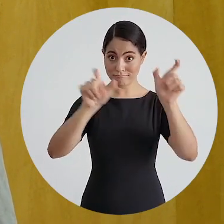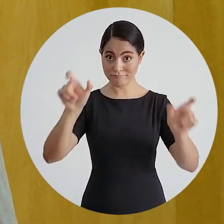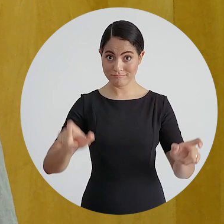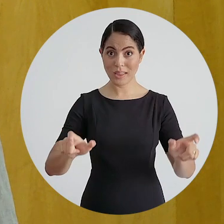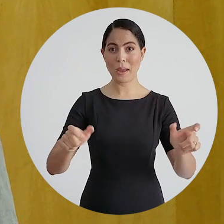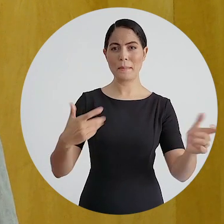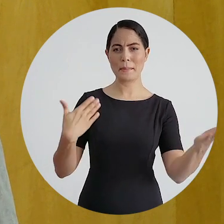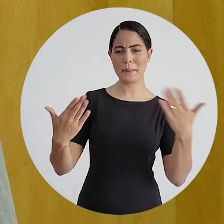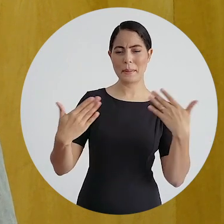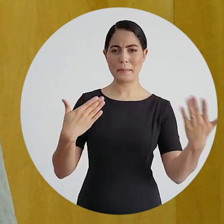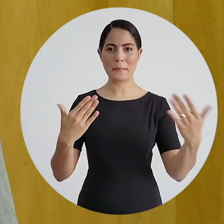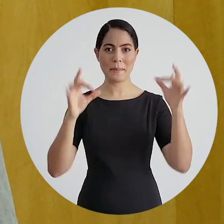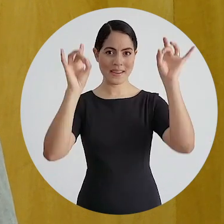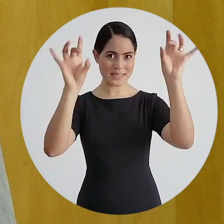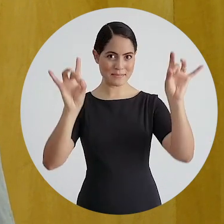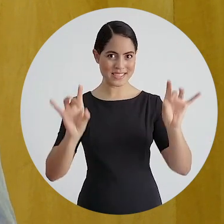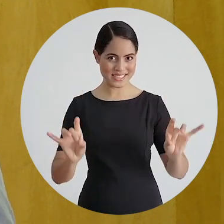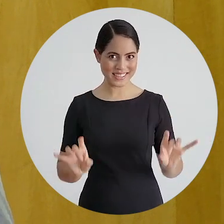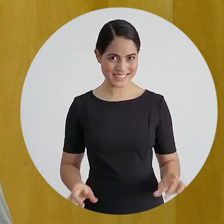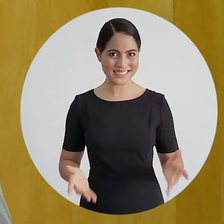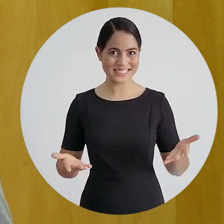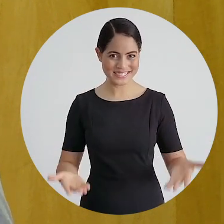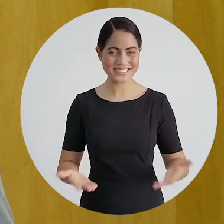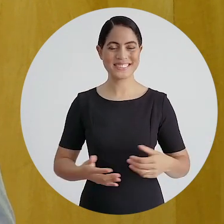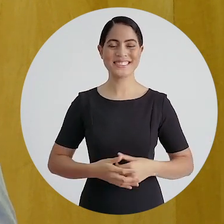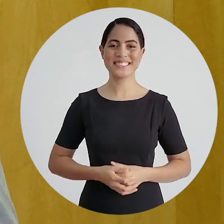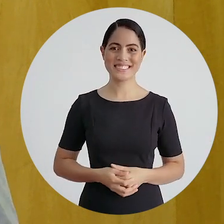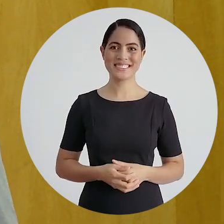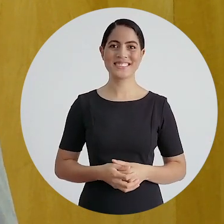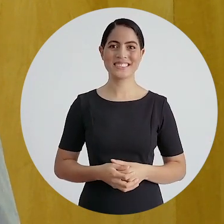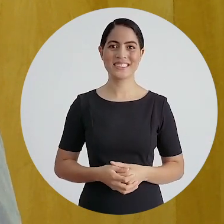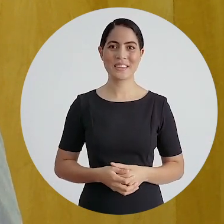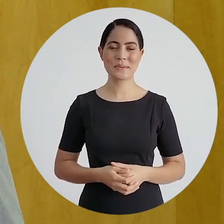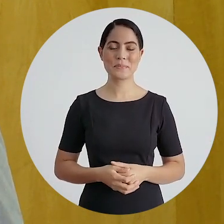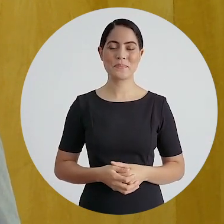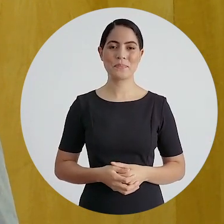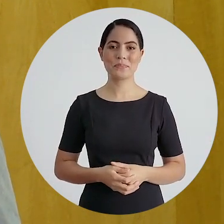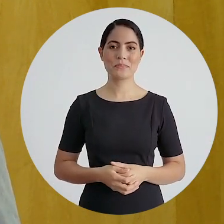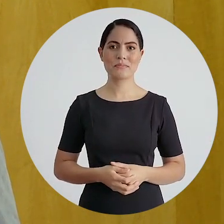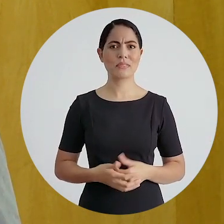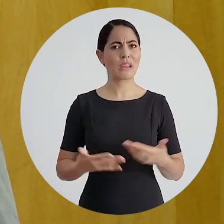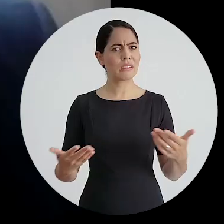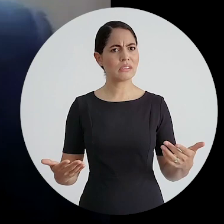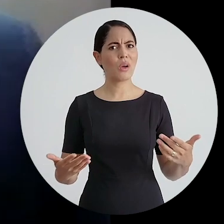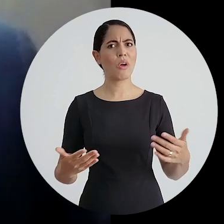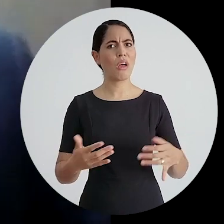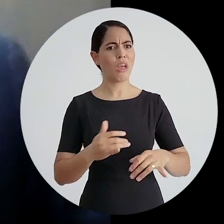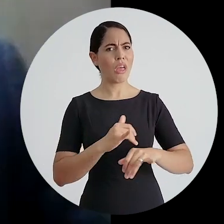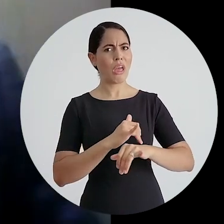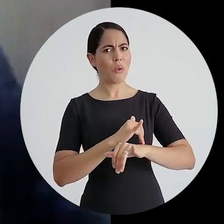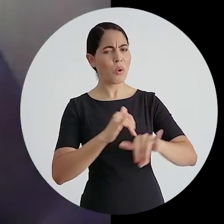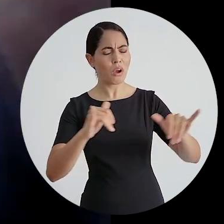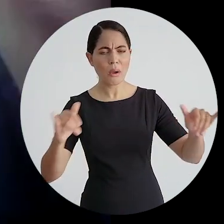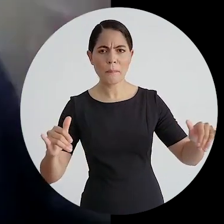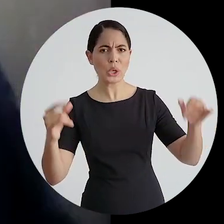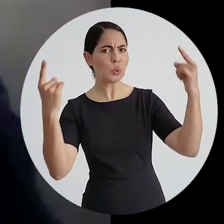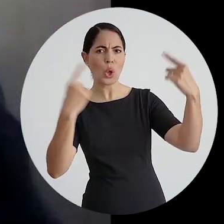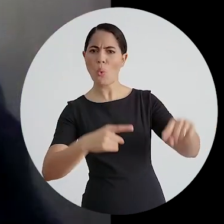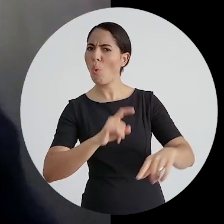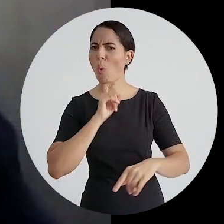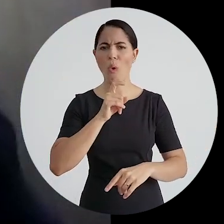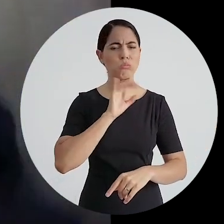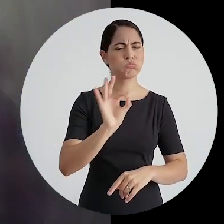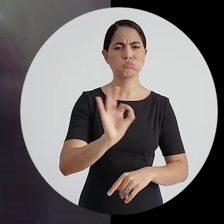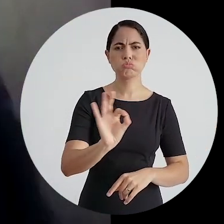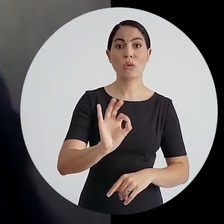3 especialistas no tema para um bate-papo especial aqui no OAB Entrevista. É uma campanha que não é contra ninguém, é